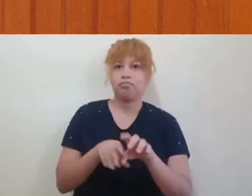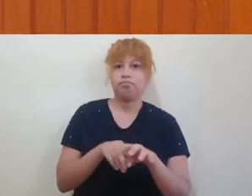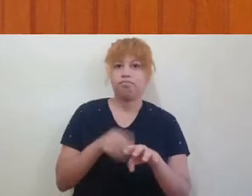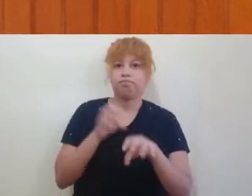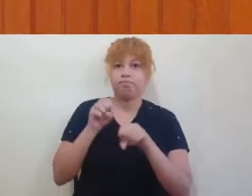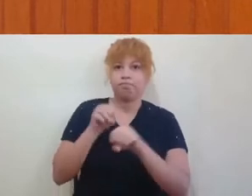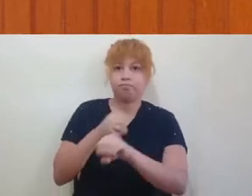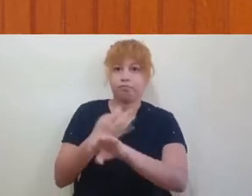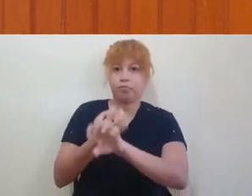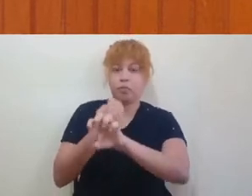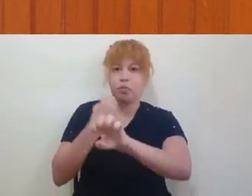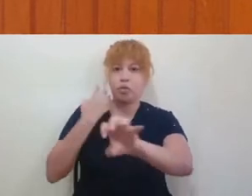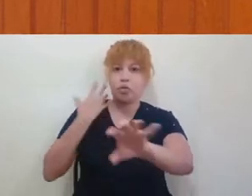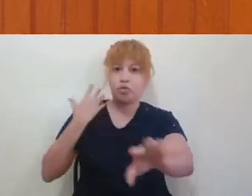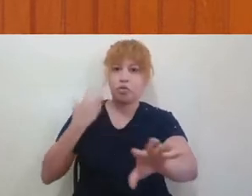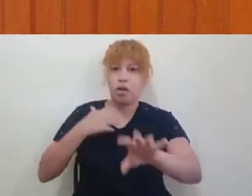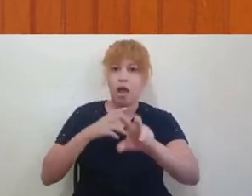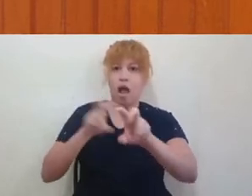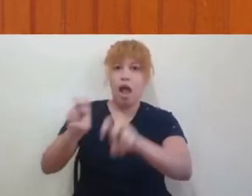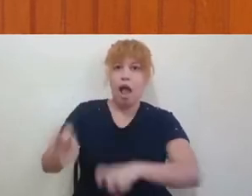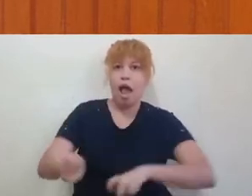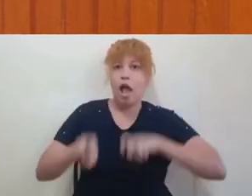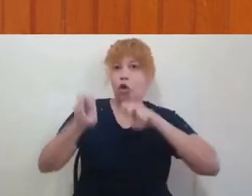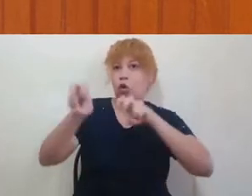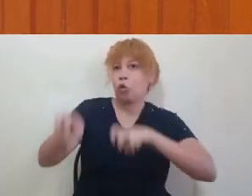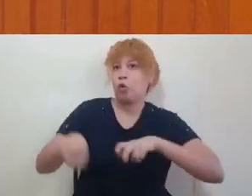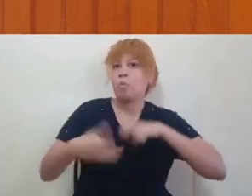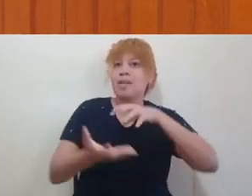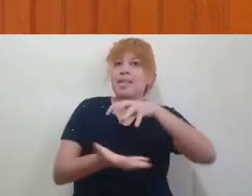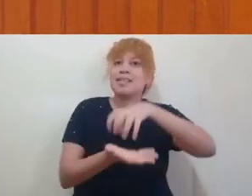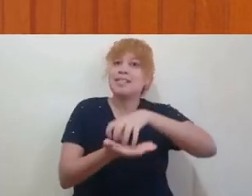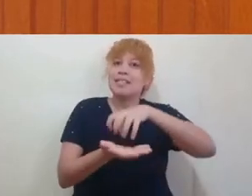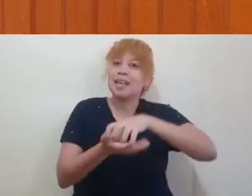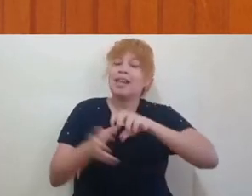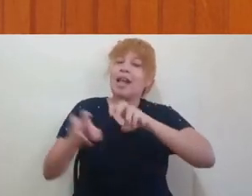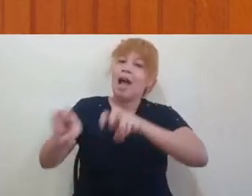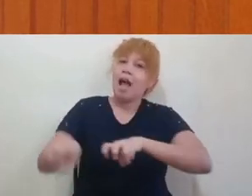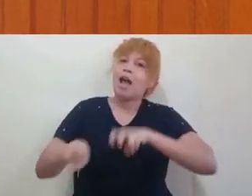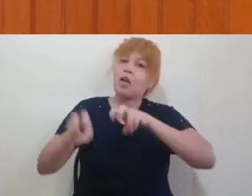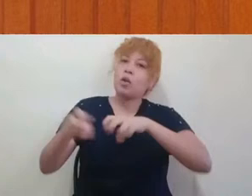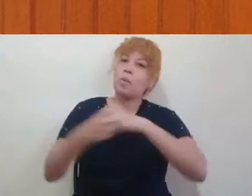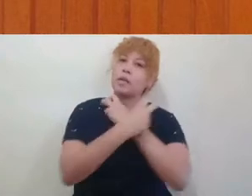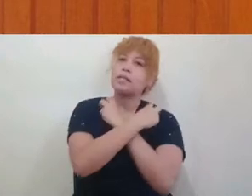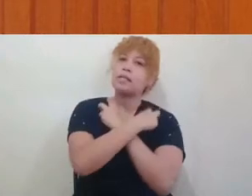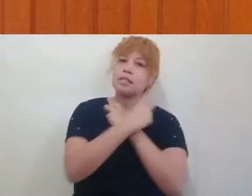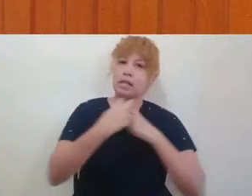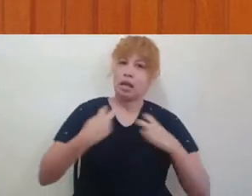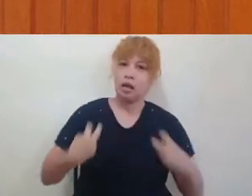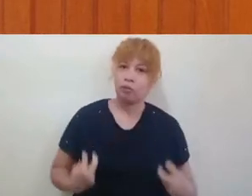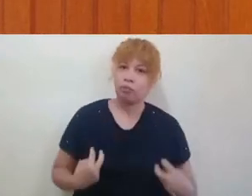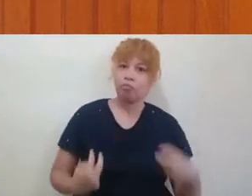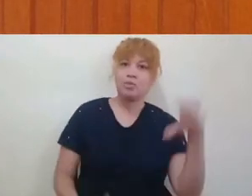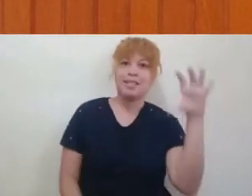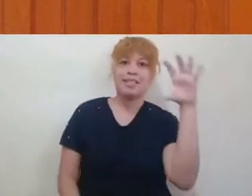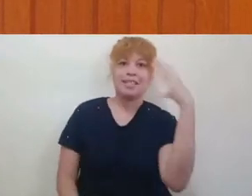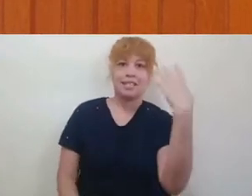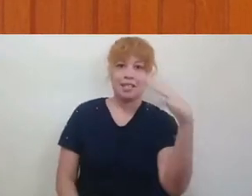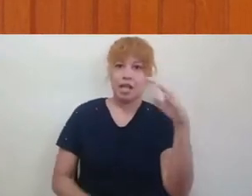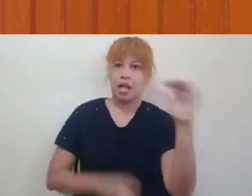Engenharia de Materiais, Unidade Acadêmica do Cabo de Santo Agostinho, Engenharia de Pesca,